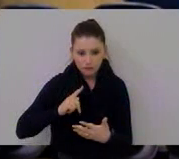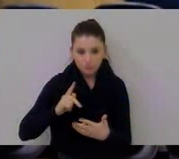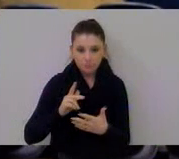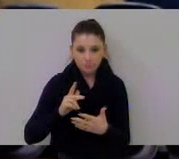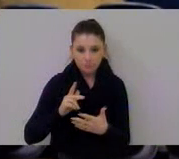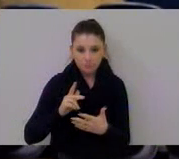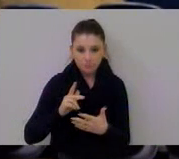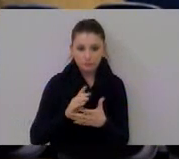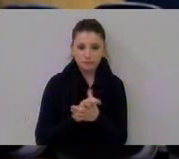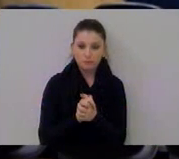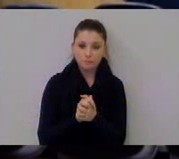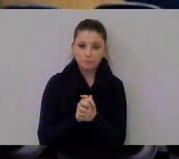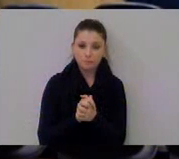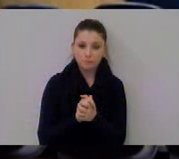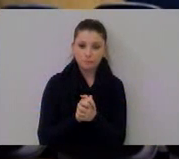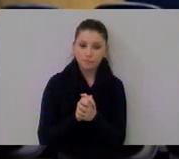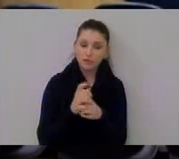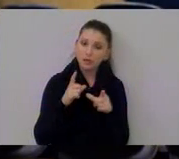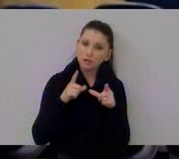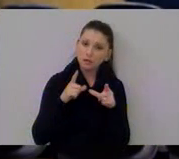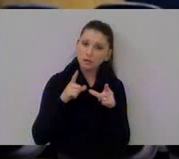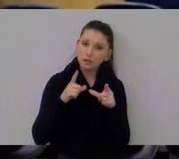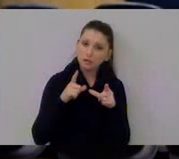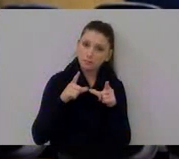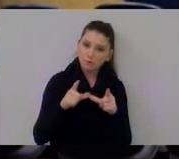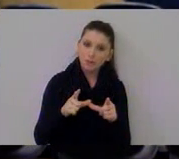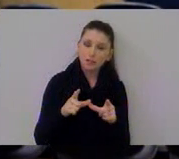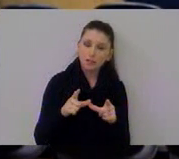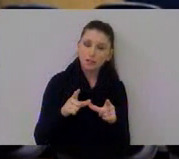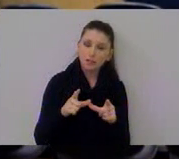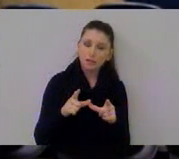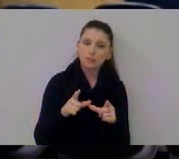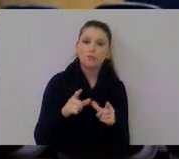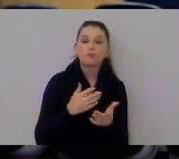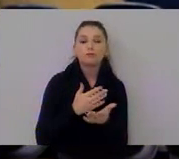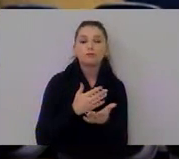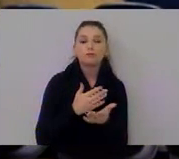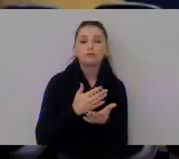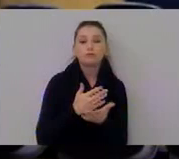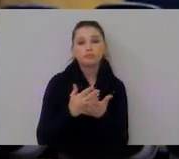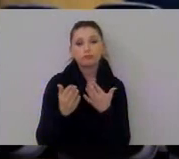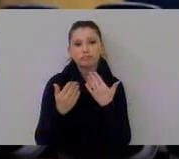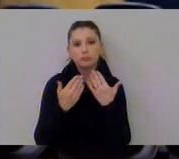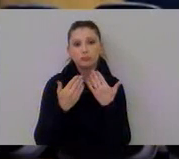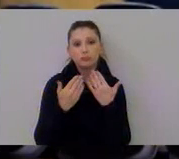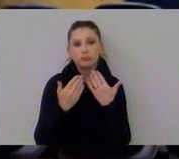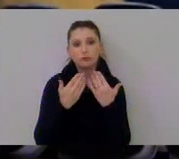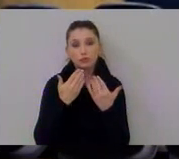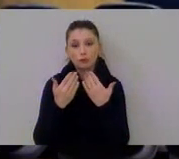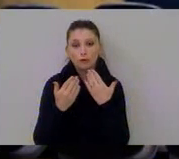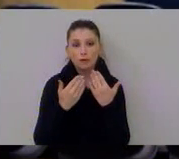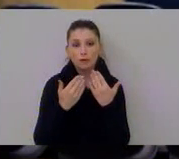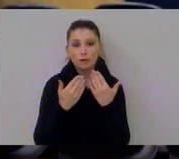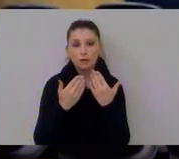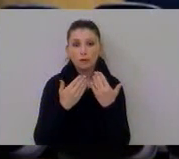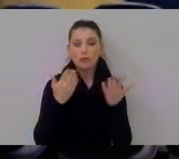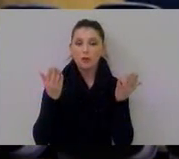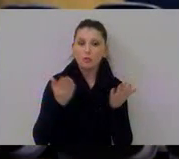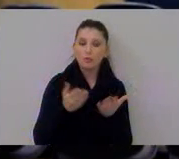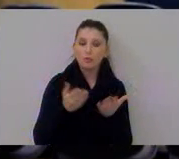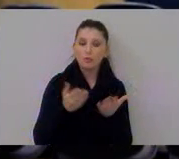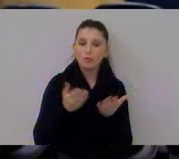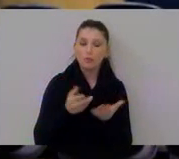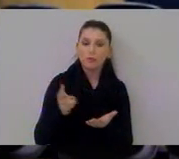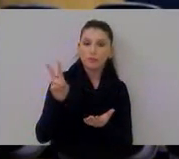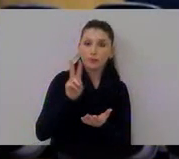O requerimento continua em discussão. Com a palavra, a vereadora Camila do Nascimento.